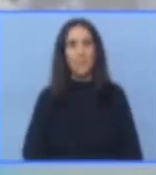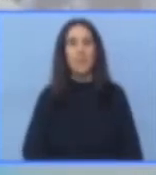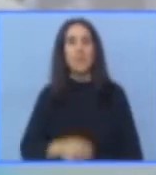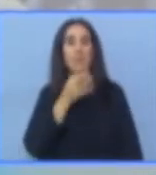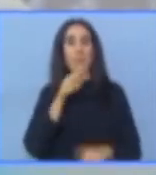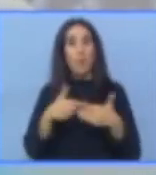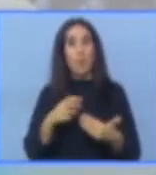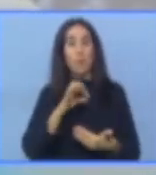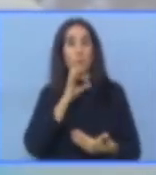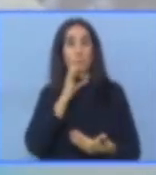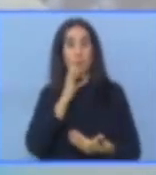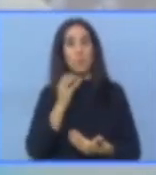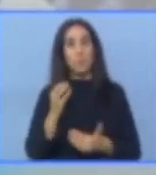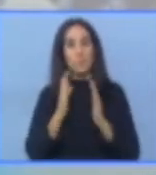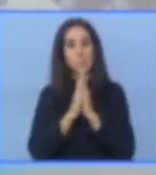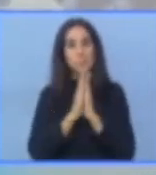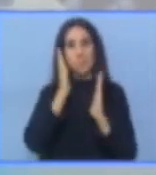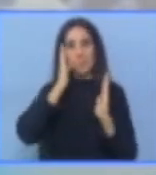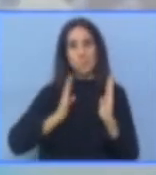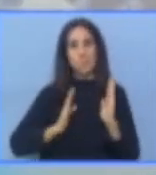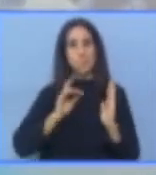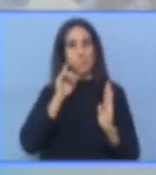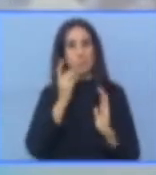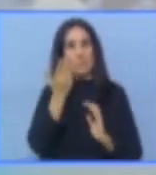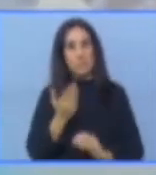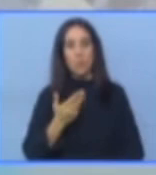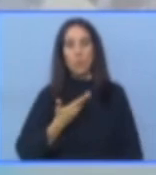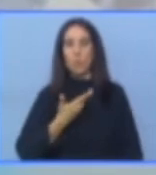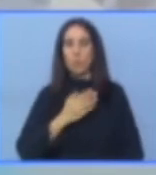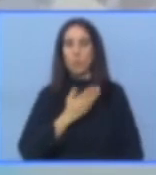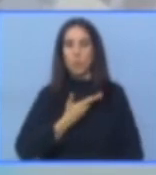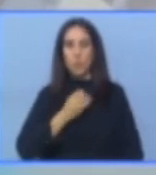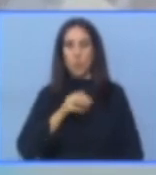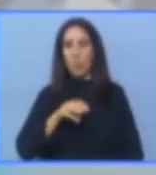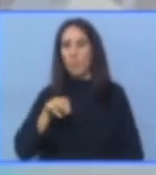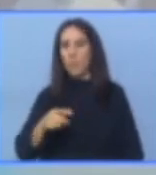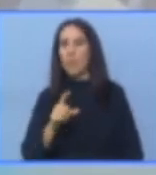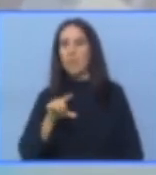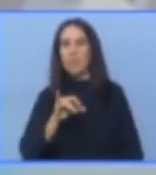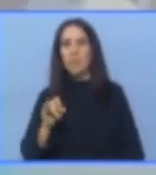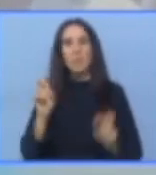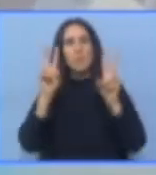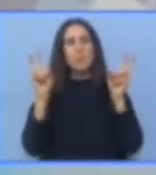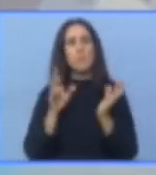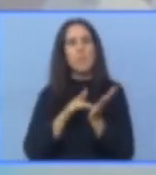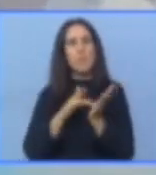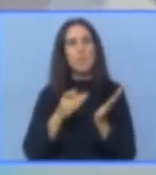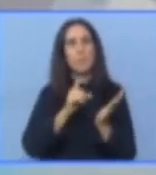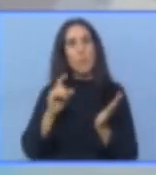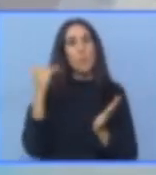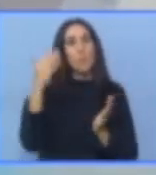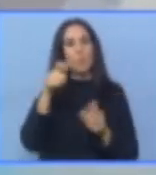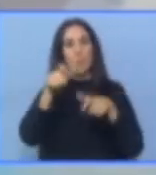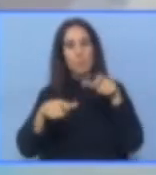Falamos agora com o Bispo da Diocese das Forças Armadas e das Forças de Segurança, Dom Manuel Linda, sobre o livro Paz e Futuro da Humanidade, que é apresentado